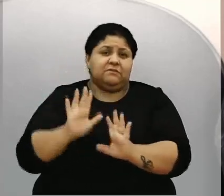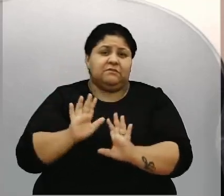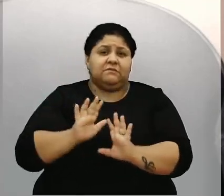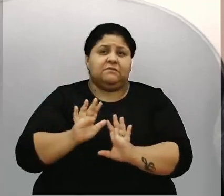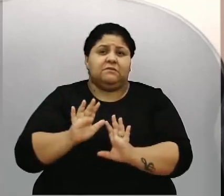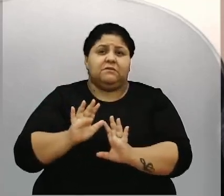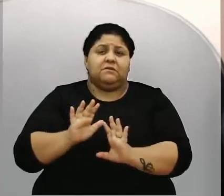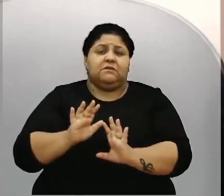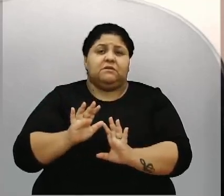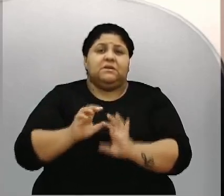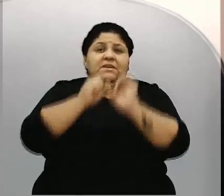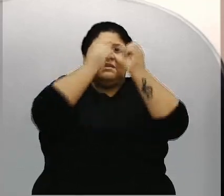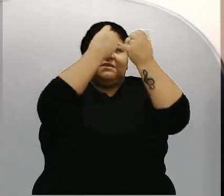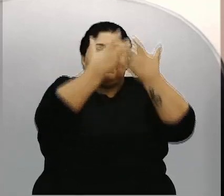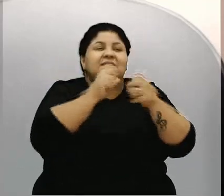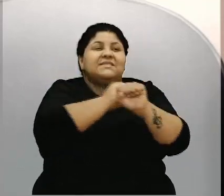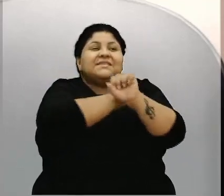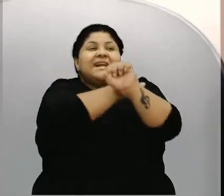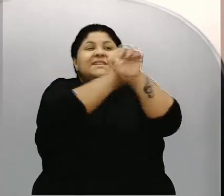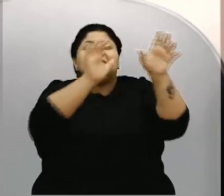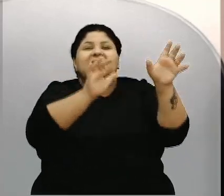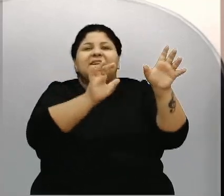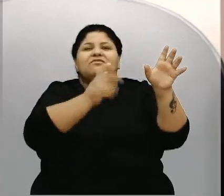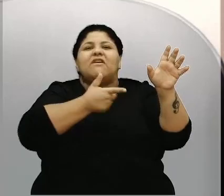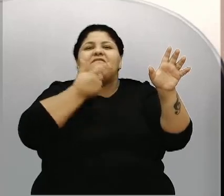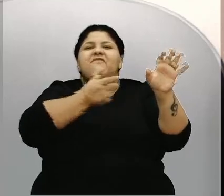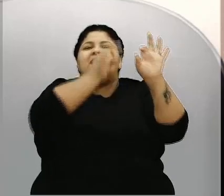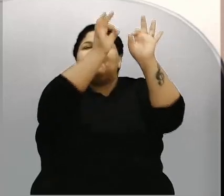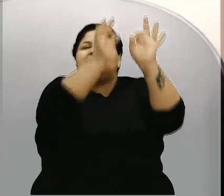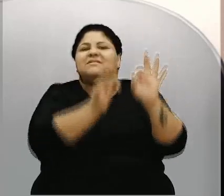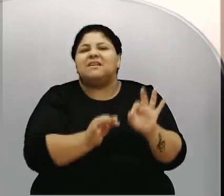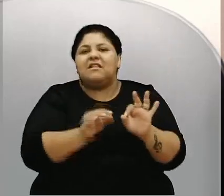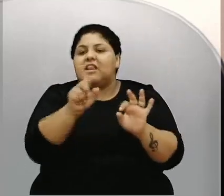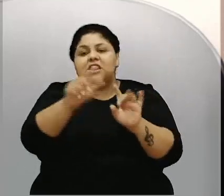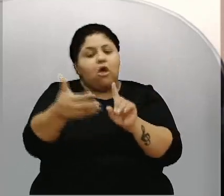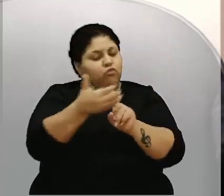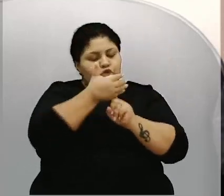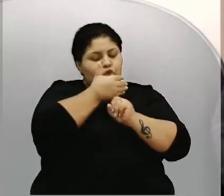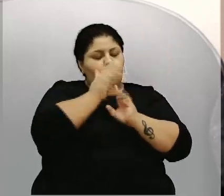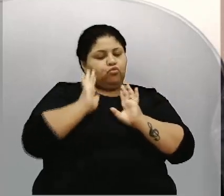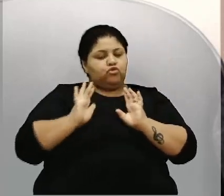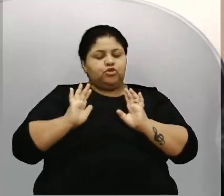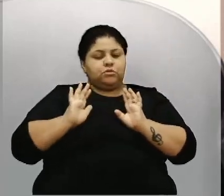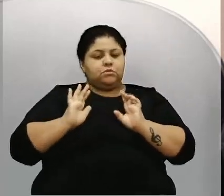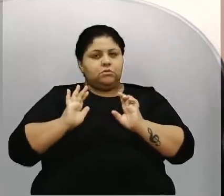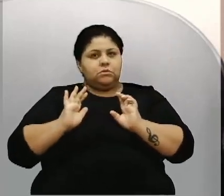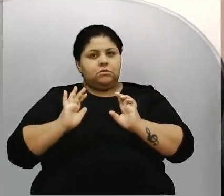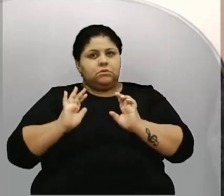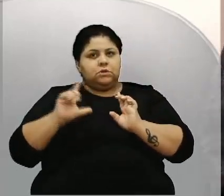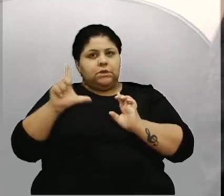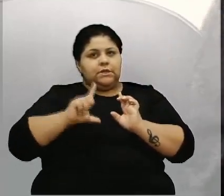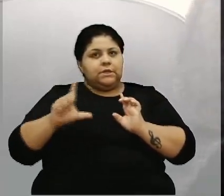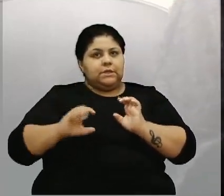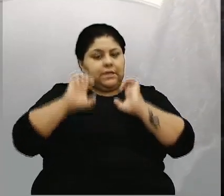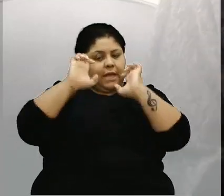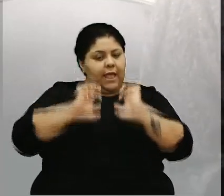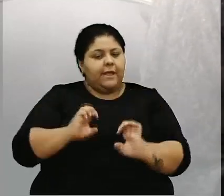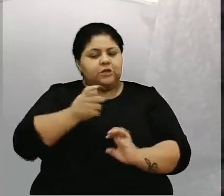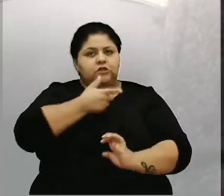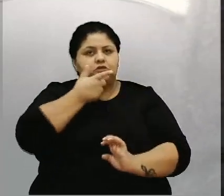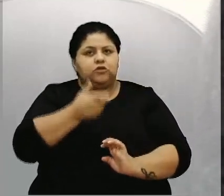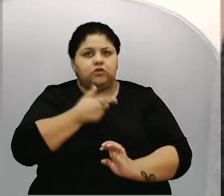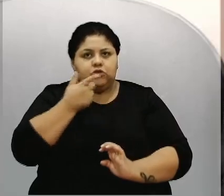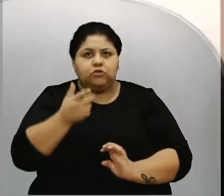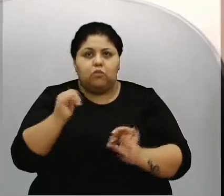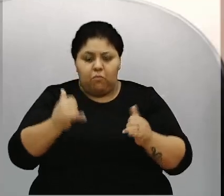e de estar falando, isso vai acontecer com quem fala todos os dias, com quem não se esconde em momento algum, que se posiciona. Eu queria só reforçar o meu